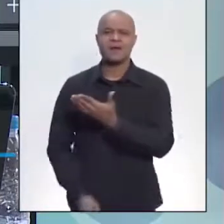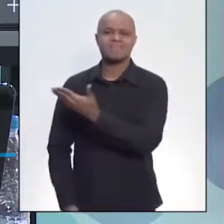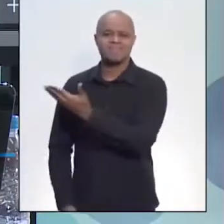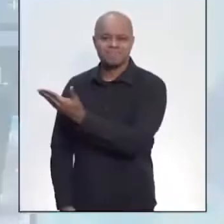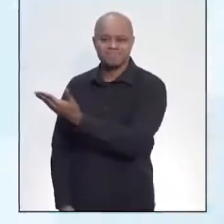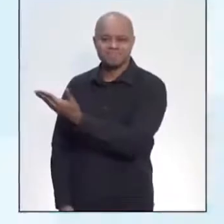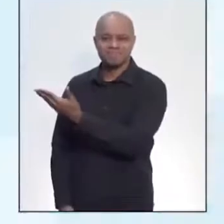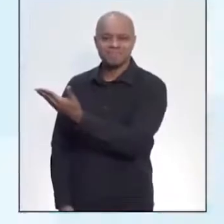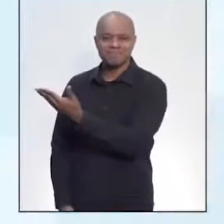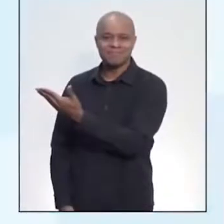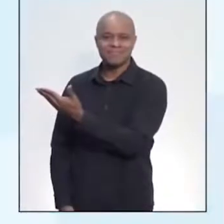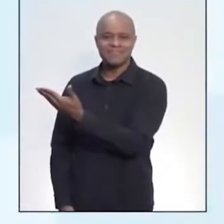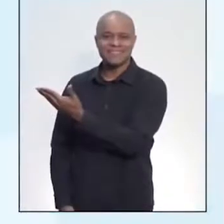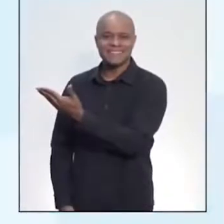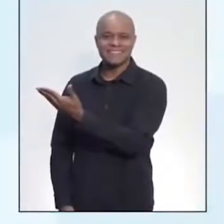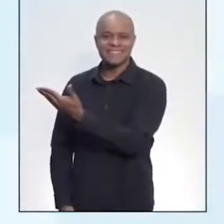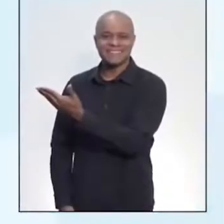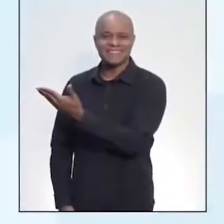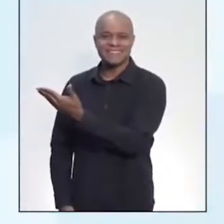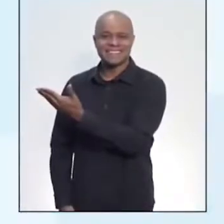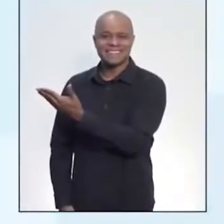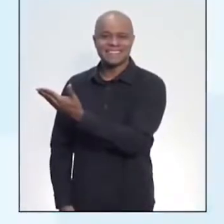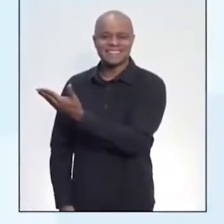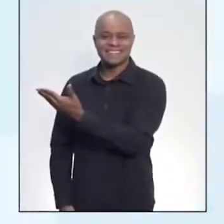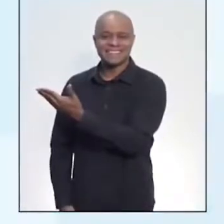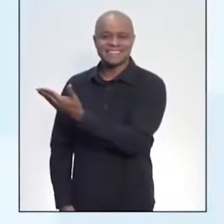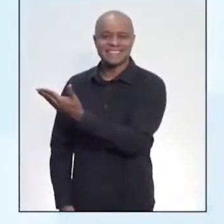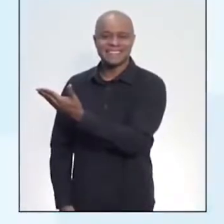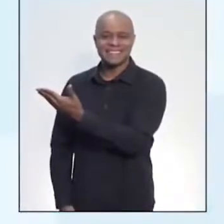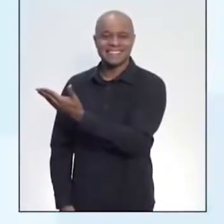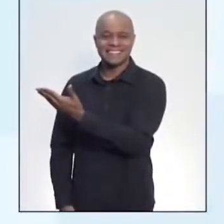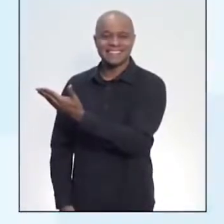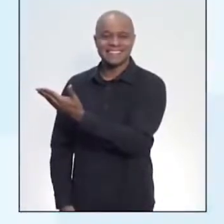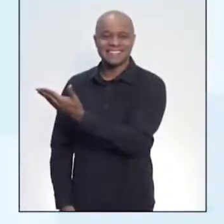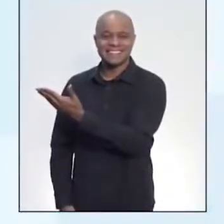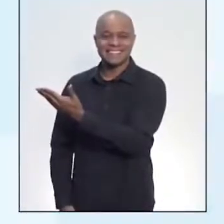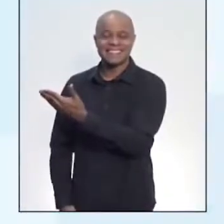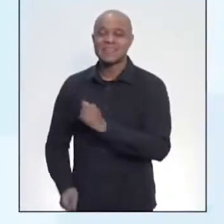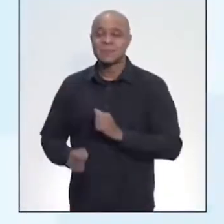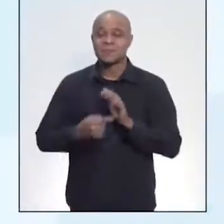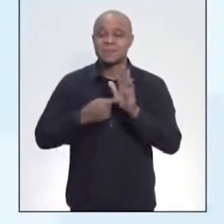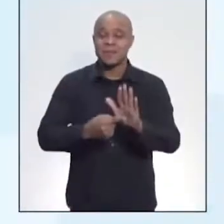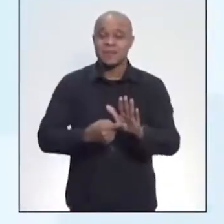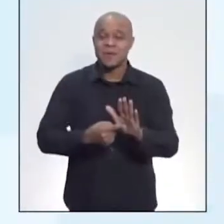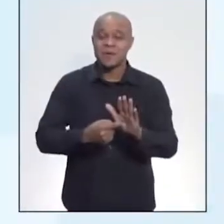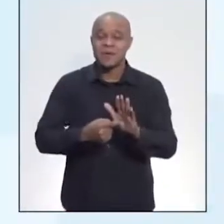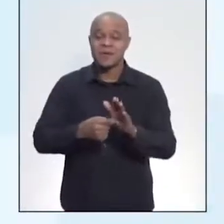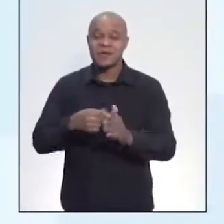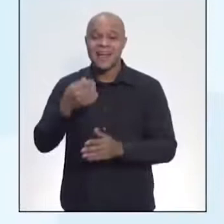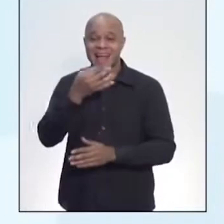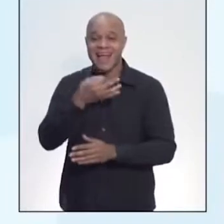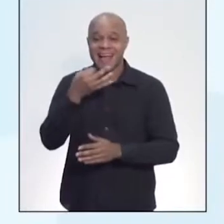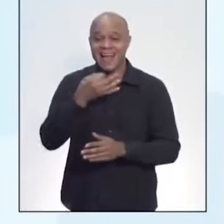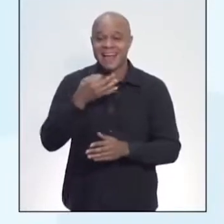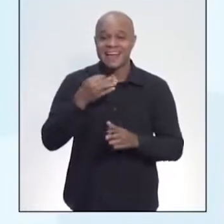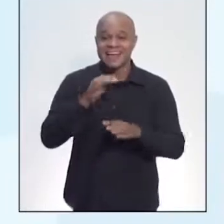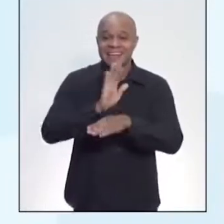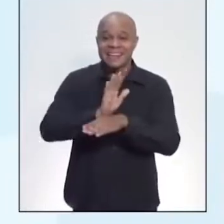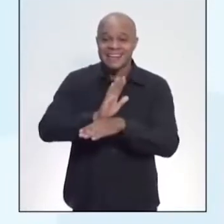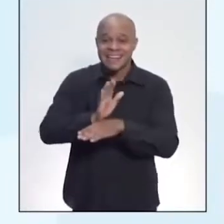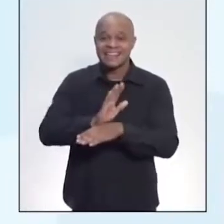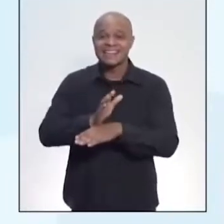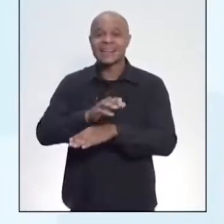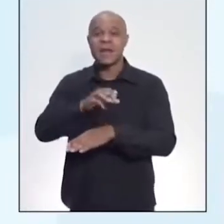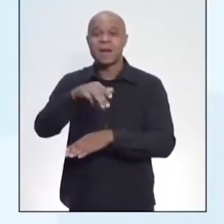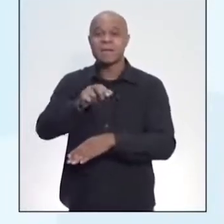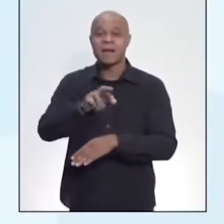tela para vocês eu vou colocar o protagonismo do dia protagonismo juvenil da Luna Maria Eduarda Navarro do